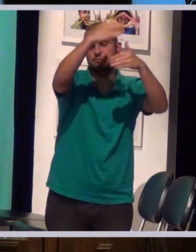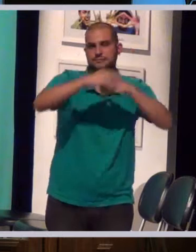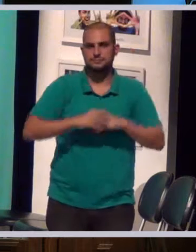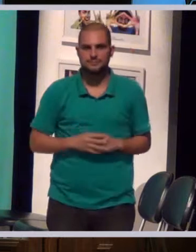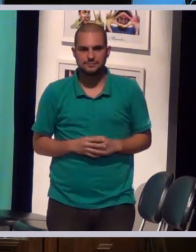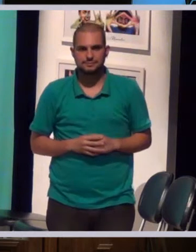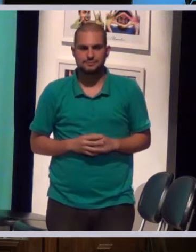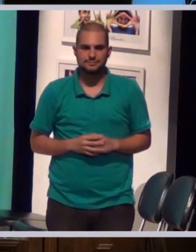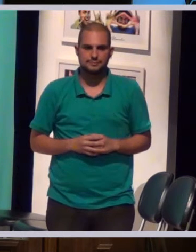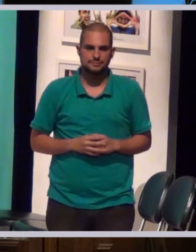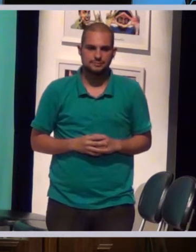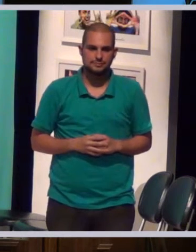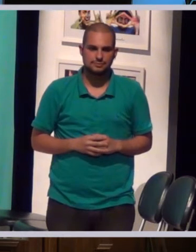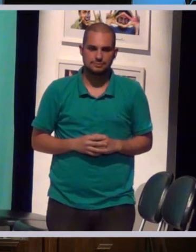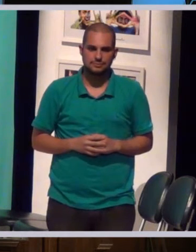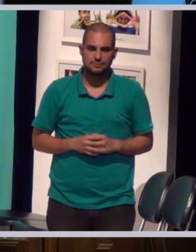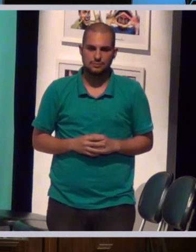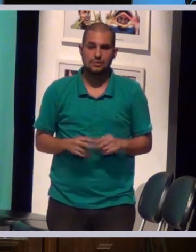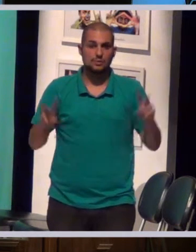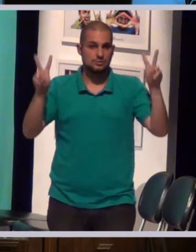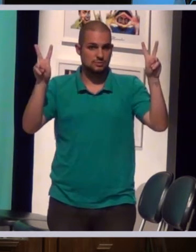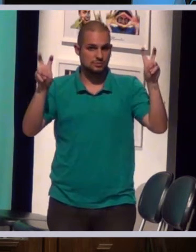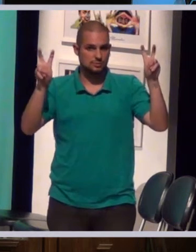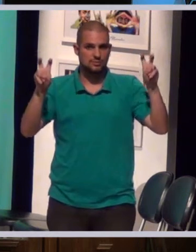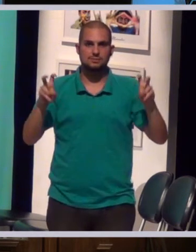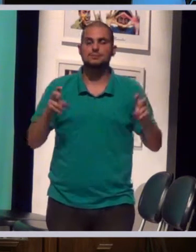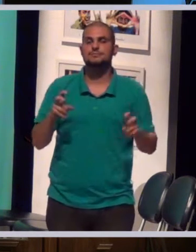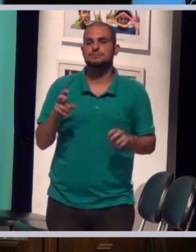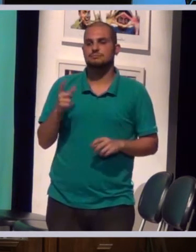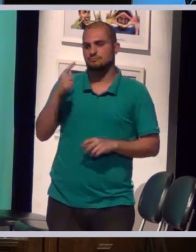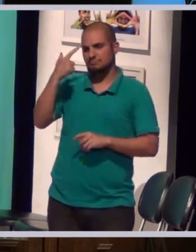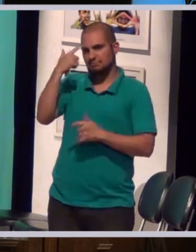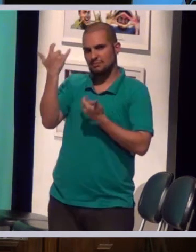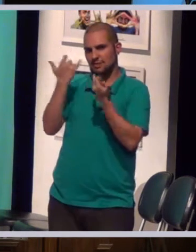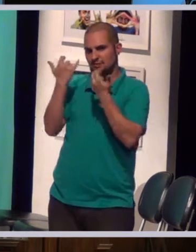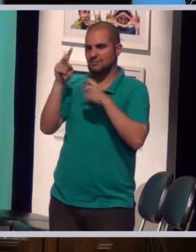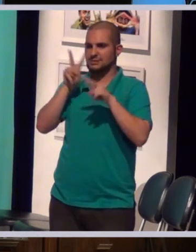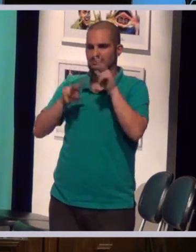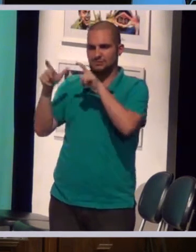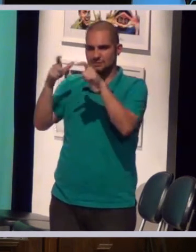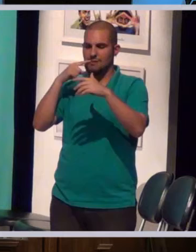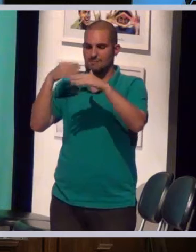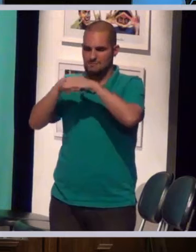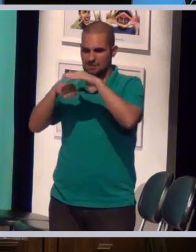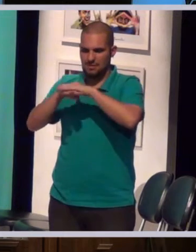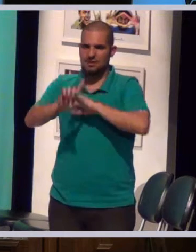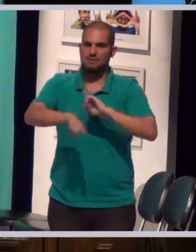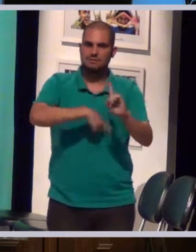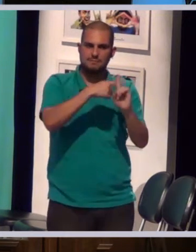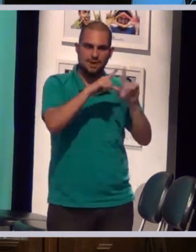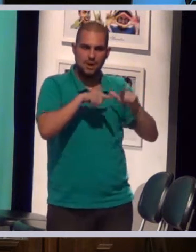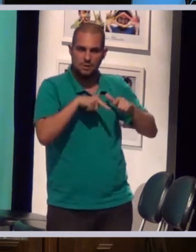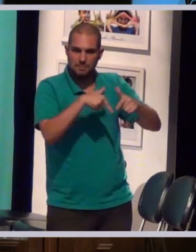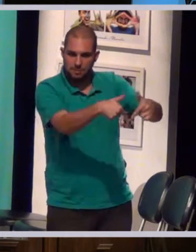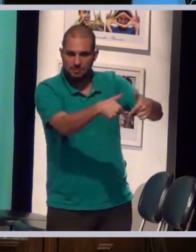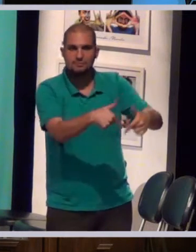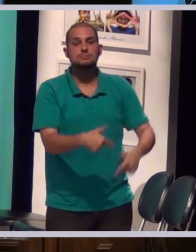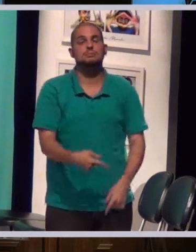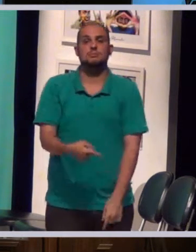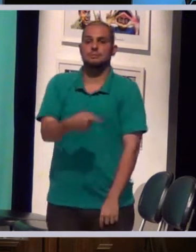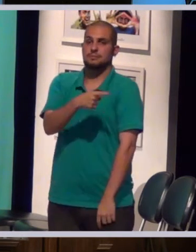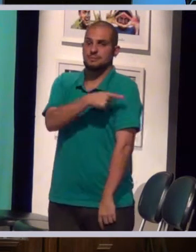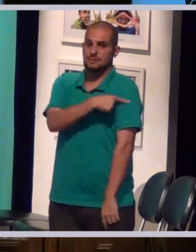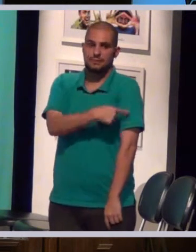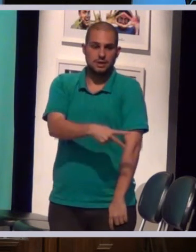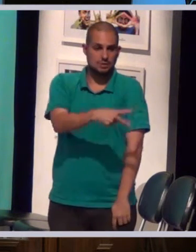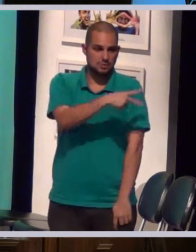Em relação a operar com informações visoespaciais, nós percebemos que do 1º para o 2º ano